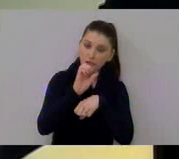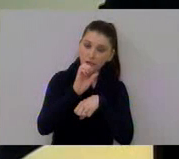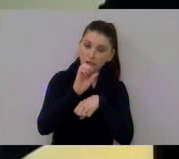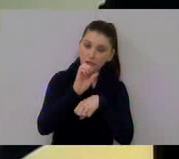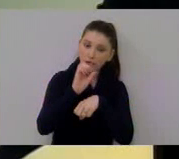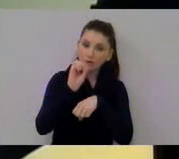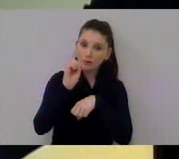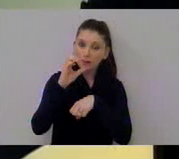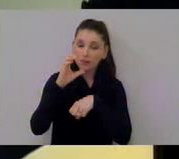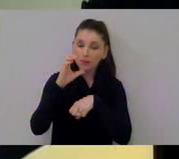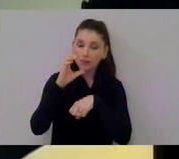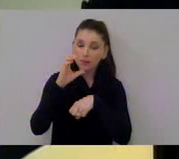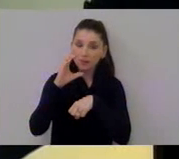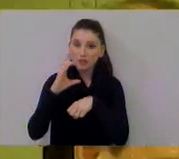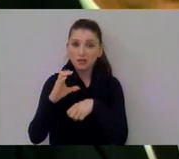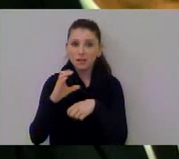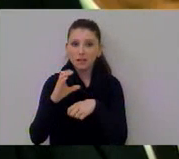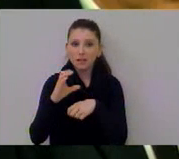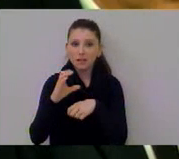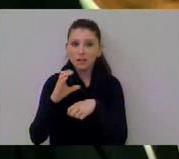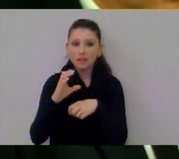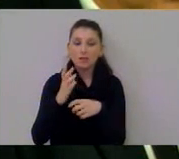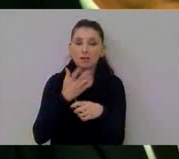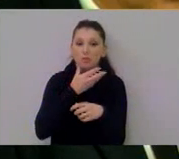humilde, simples,